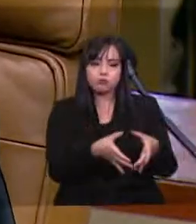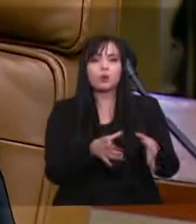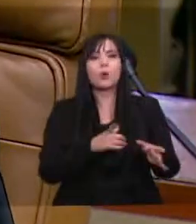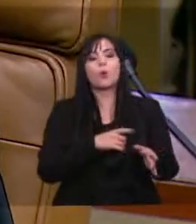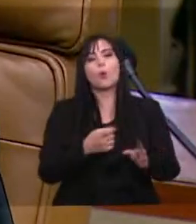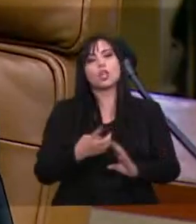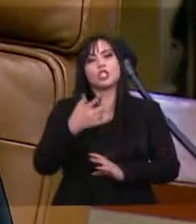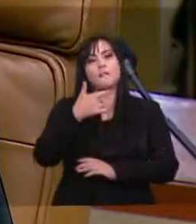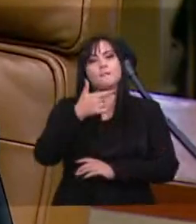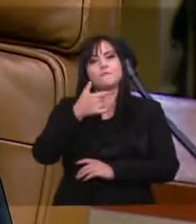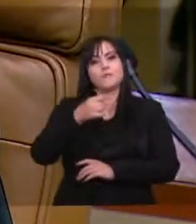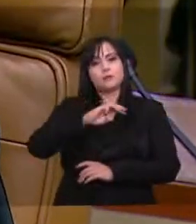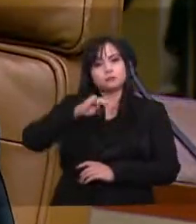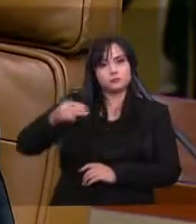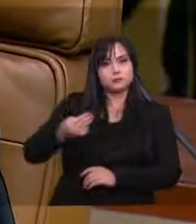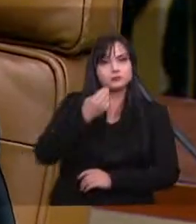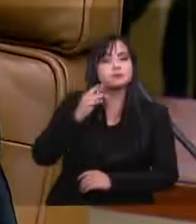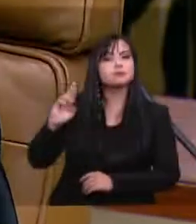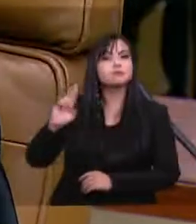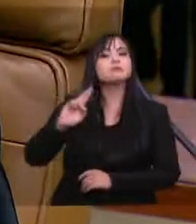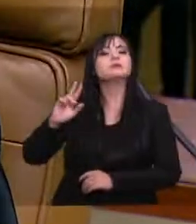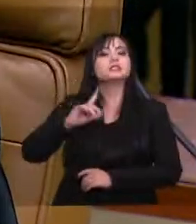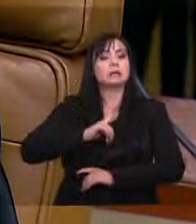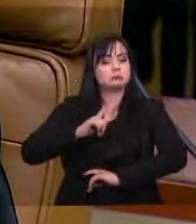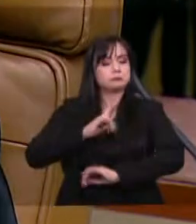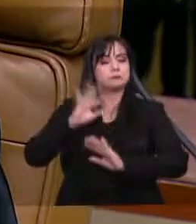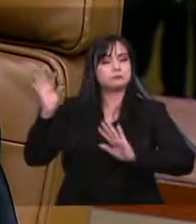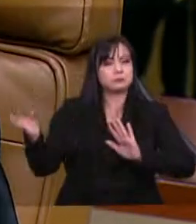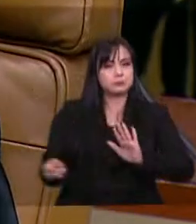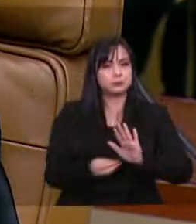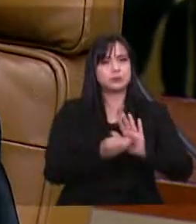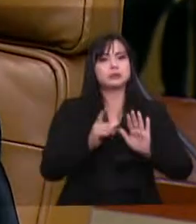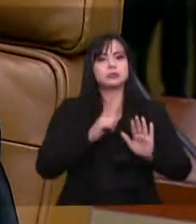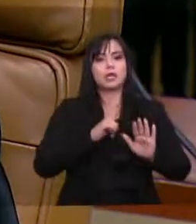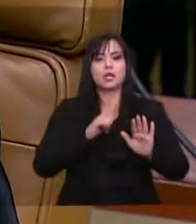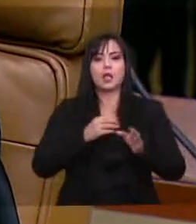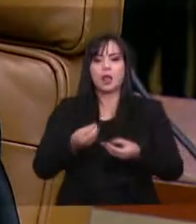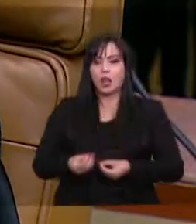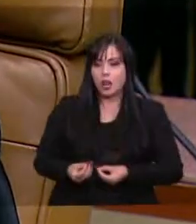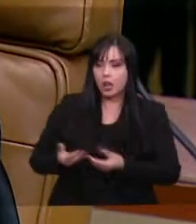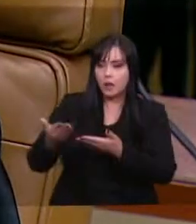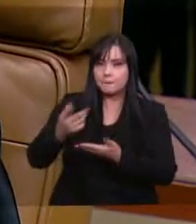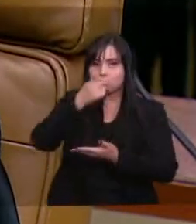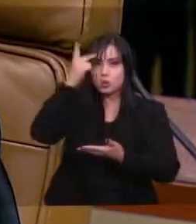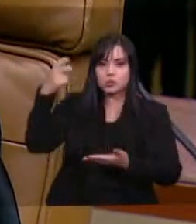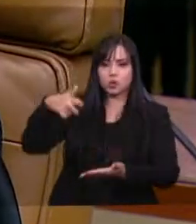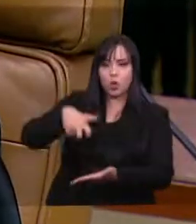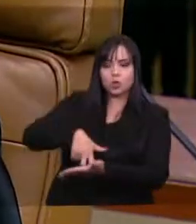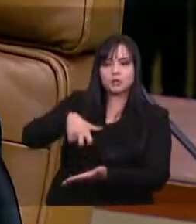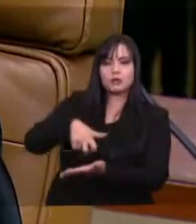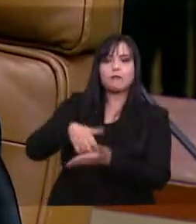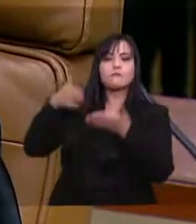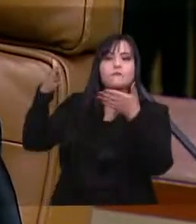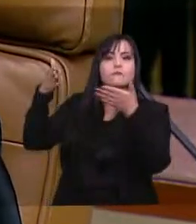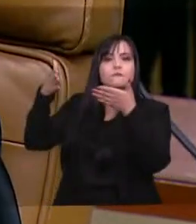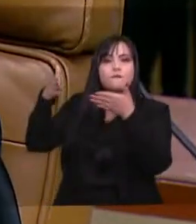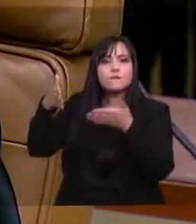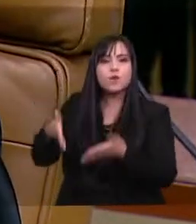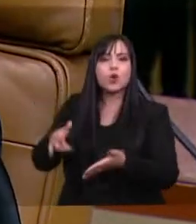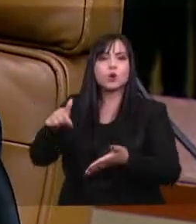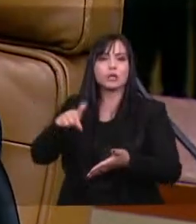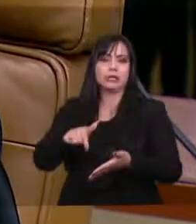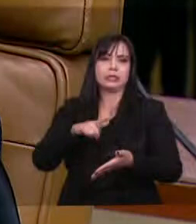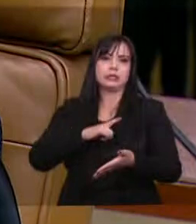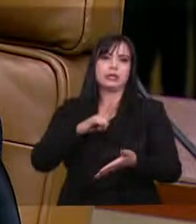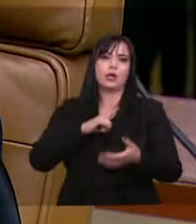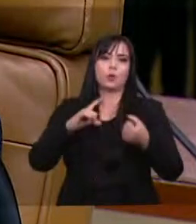a quantia de 20 milhões de reais a ser admido de forma solidária pelos Condenados em favor do fundo aqui